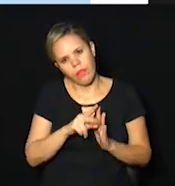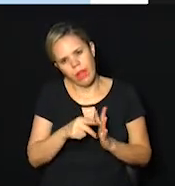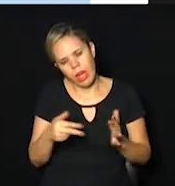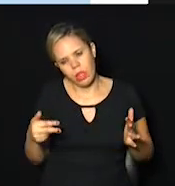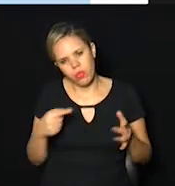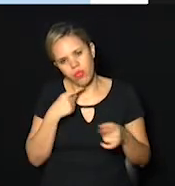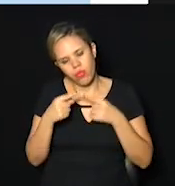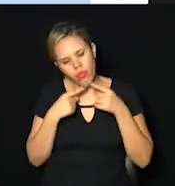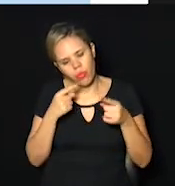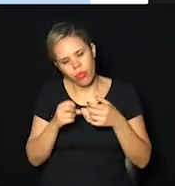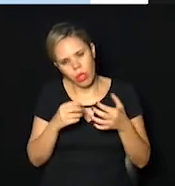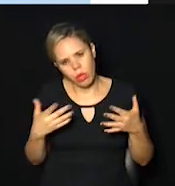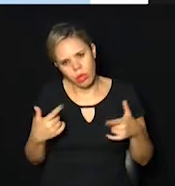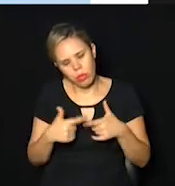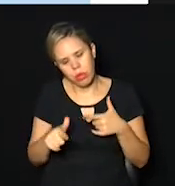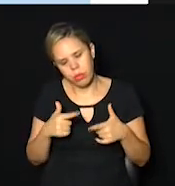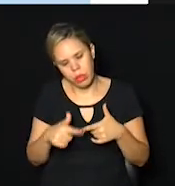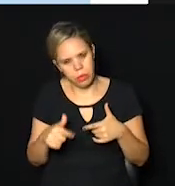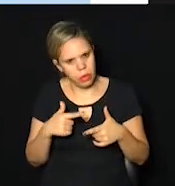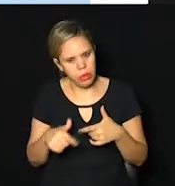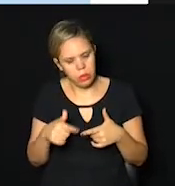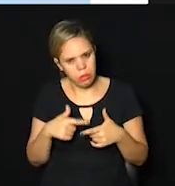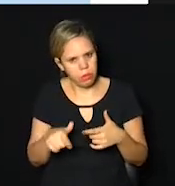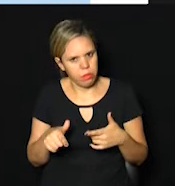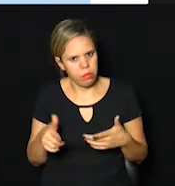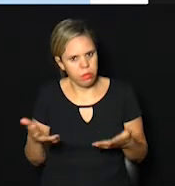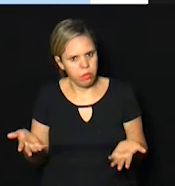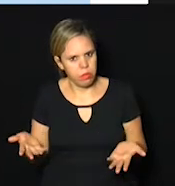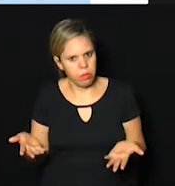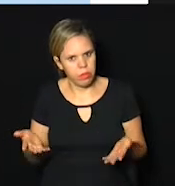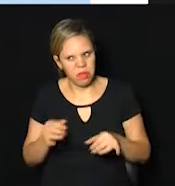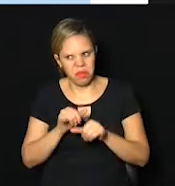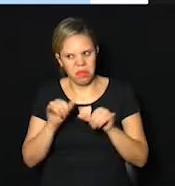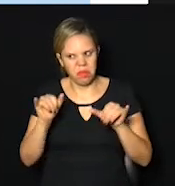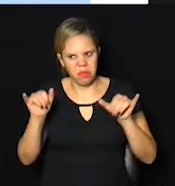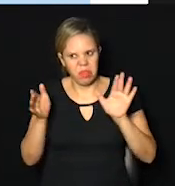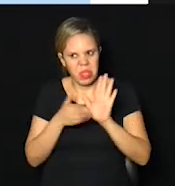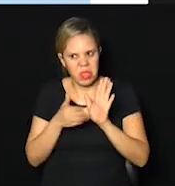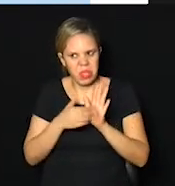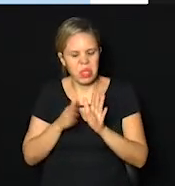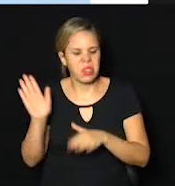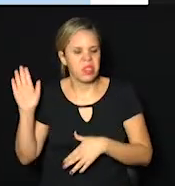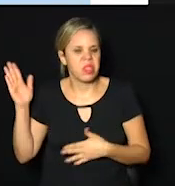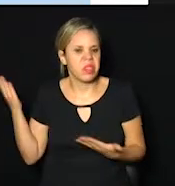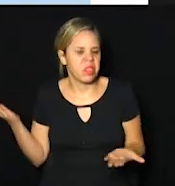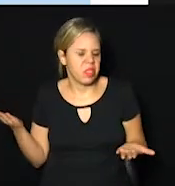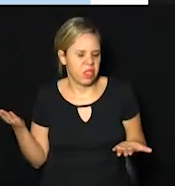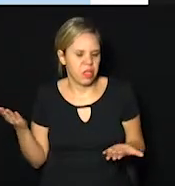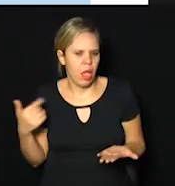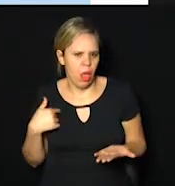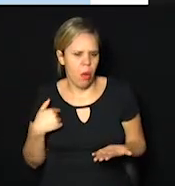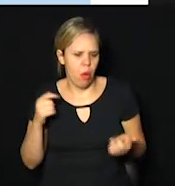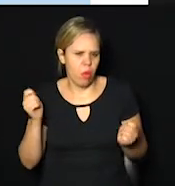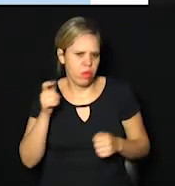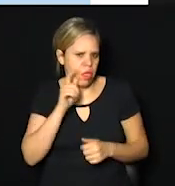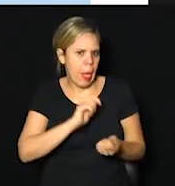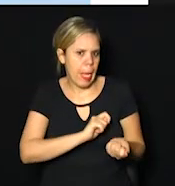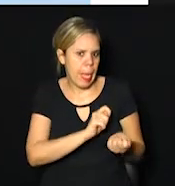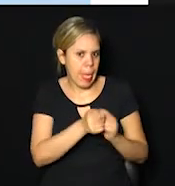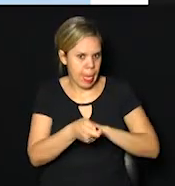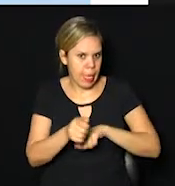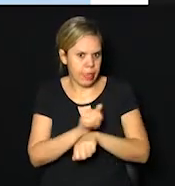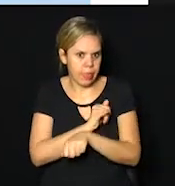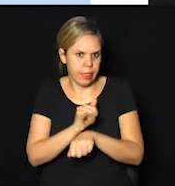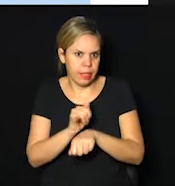questões acontecendo, um monte de problemas acontecendo numa campanha eleitoral, por exemplo, eu posso adaptar os caminhos estratégicos.